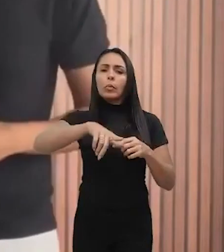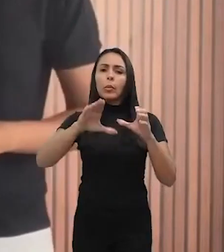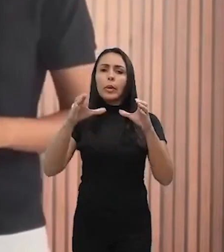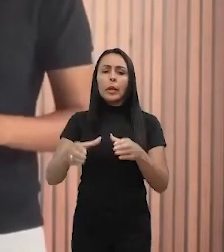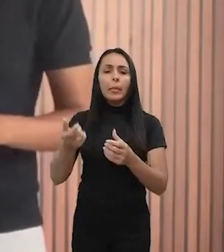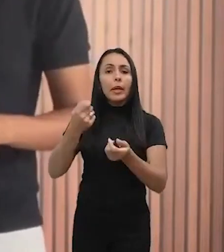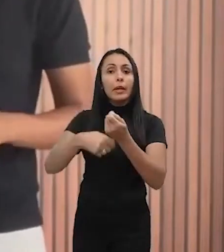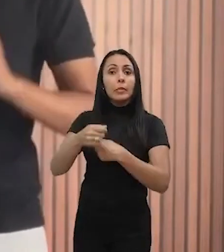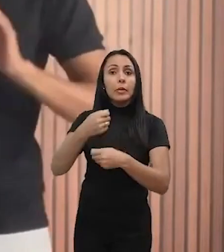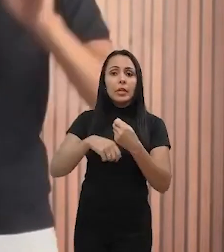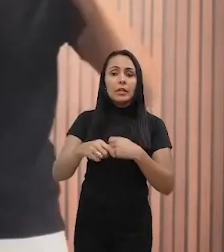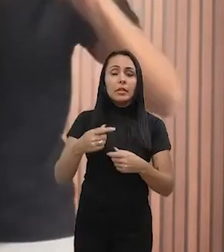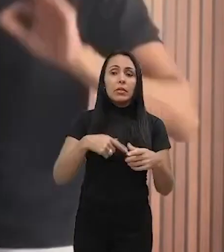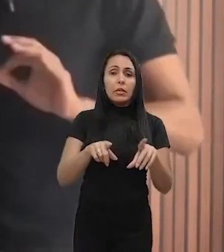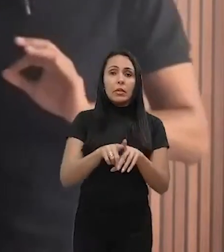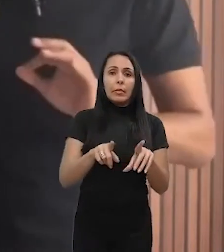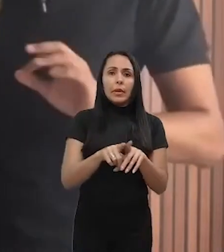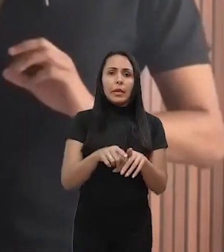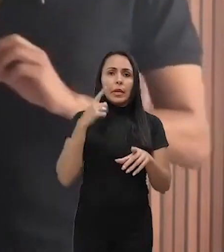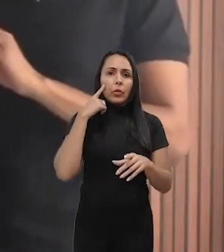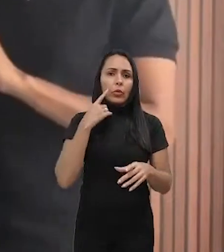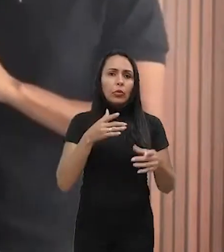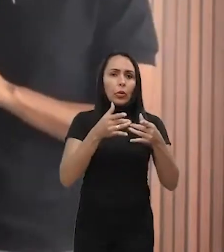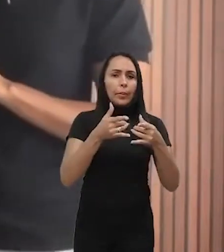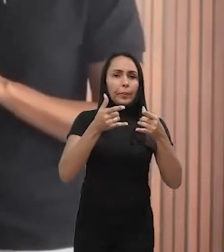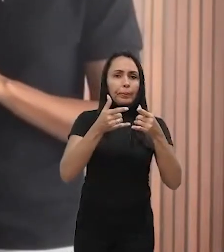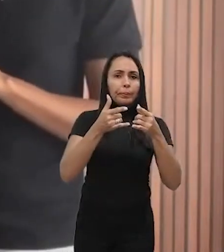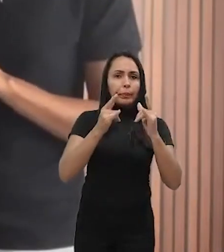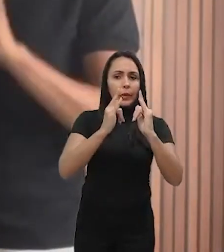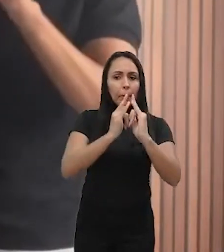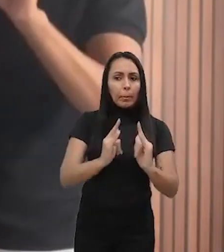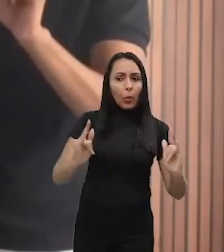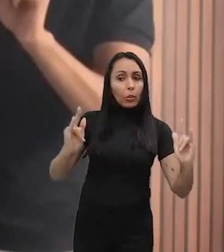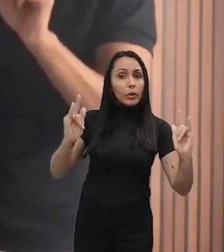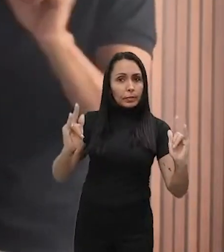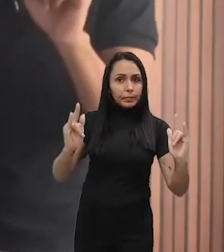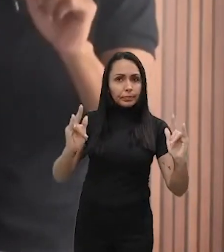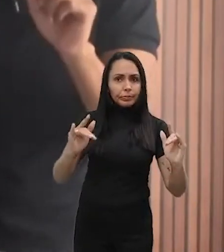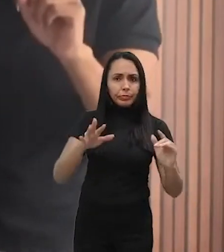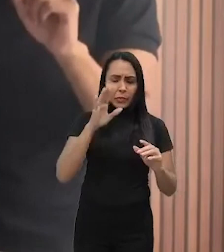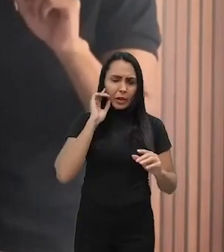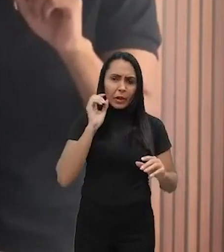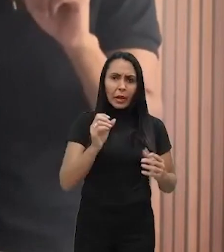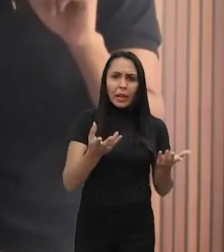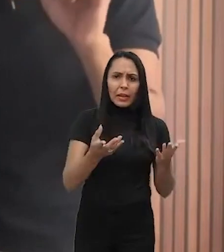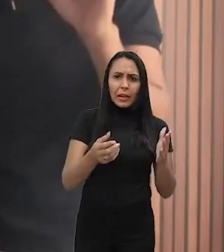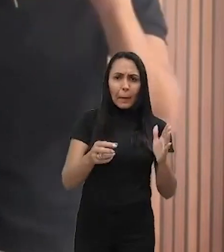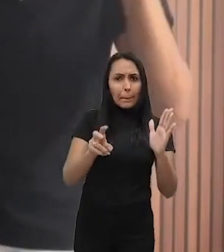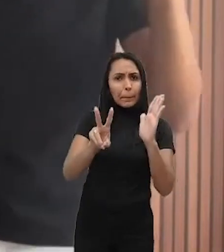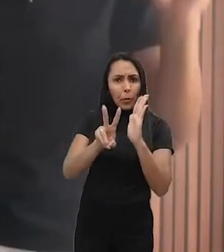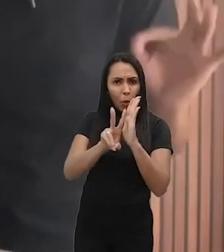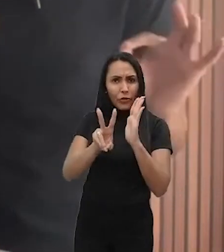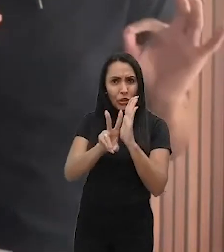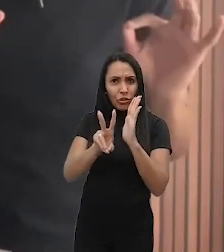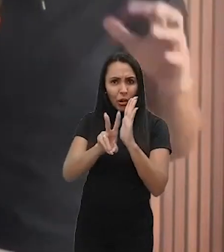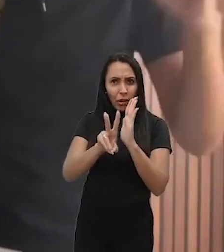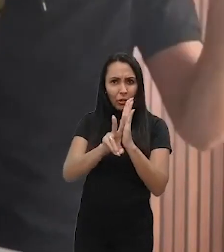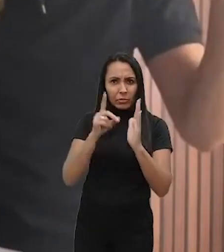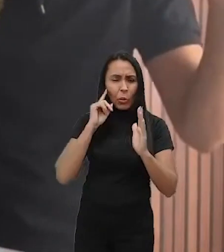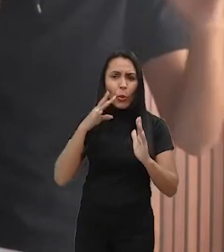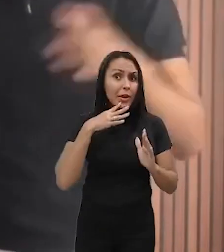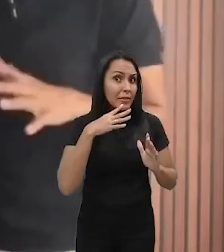que a administração de Maurício Nassau faz, constrói pontes. Sabe aquela ponte da Boa Vista? Conhece não? Mais fácil, ponte de